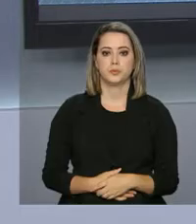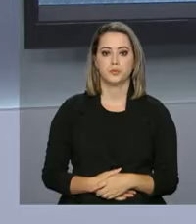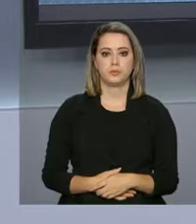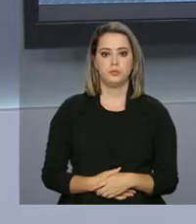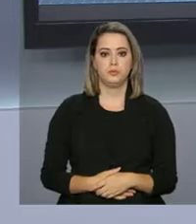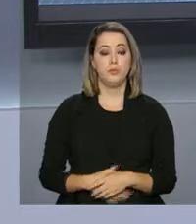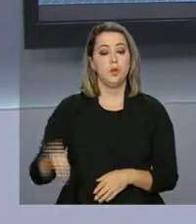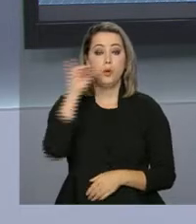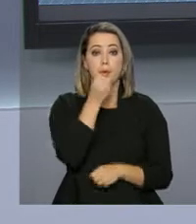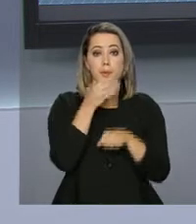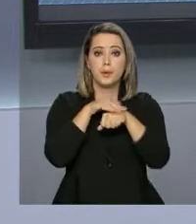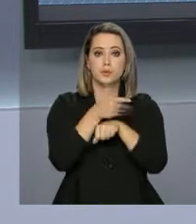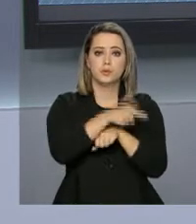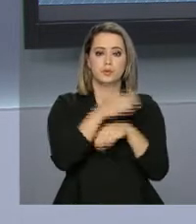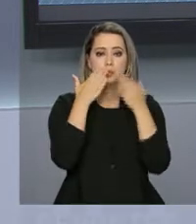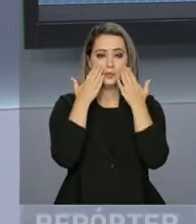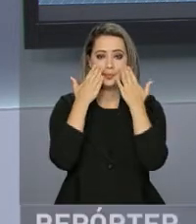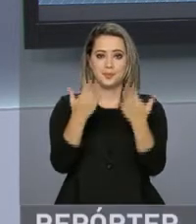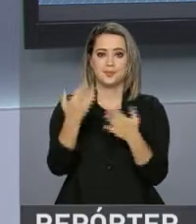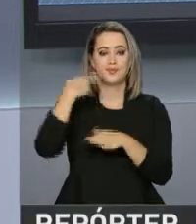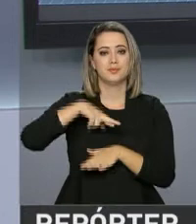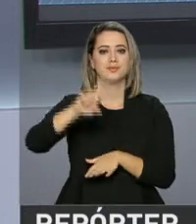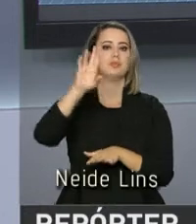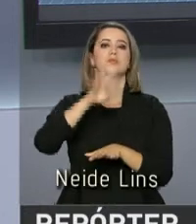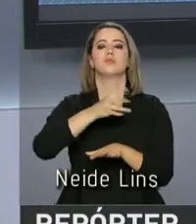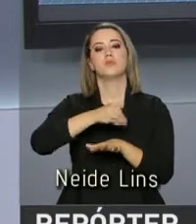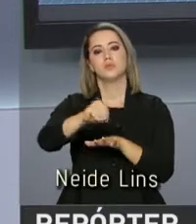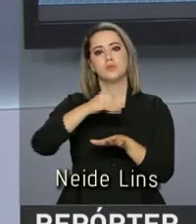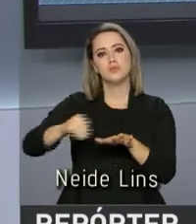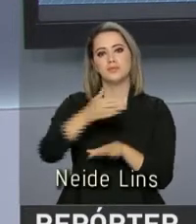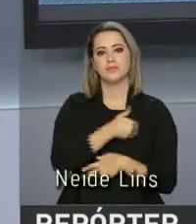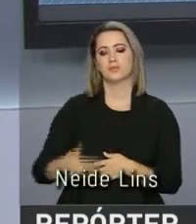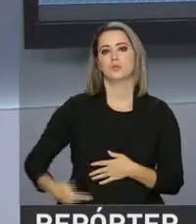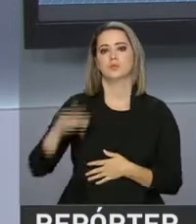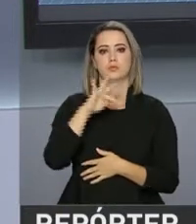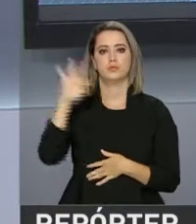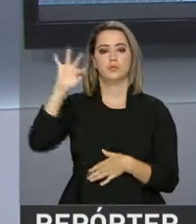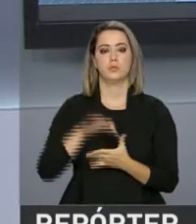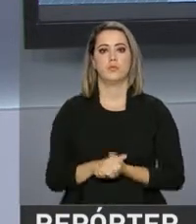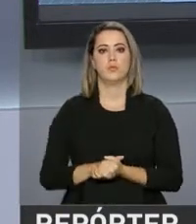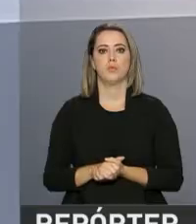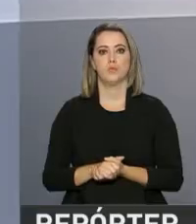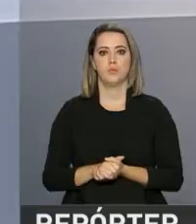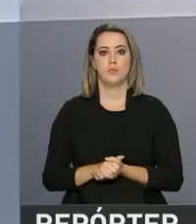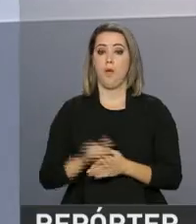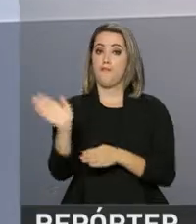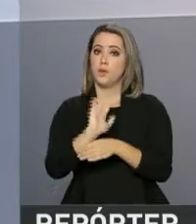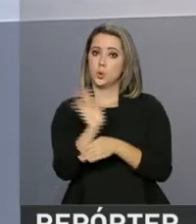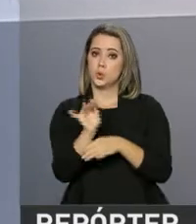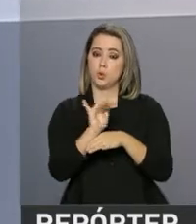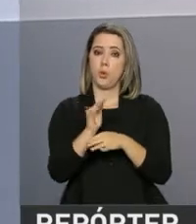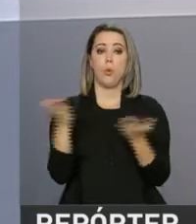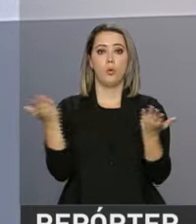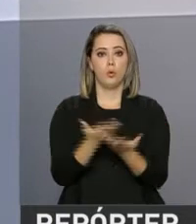olá boa noite estamos de volta com mais uma edição do repórter nbr e as notícias do governo federal em um vídeo